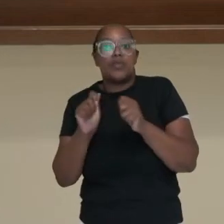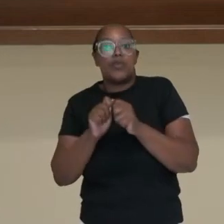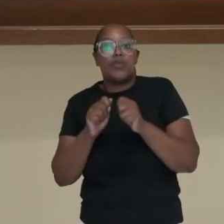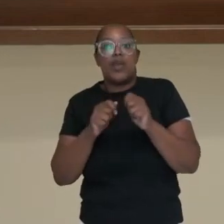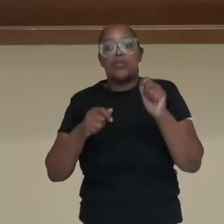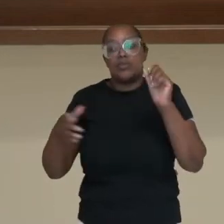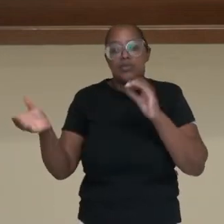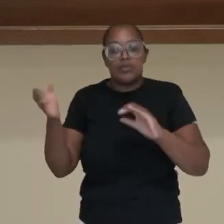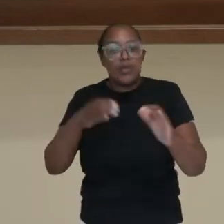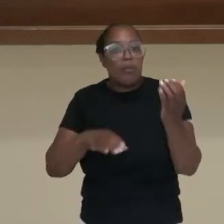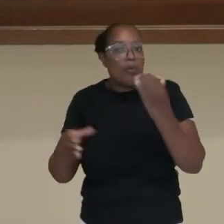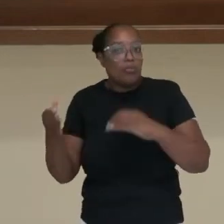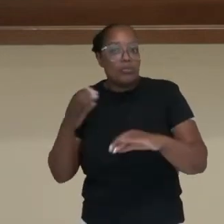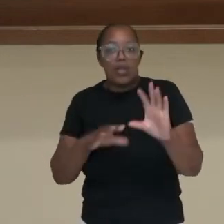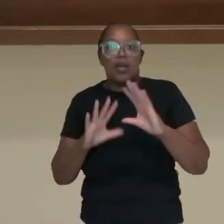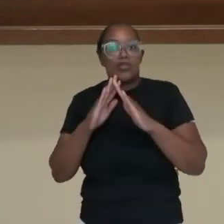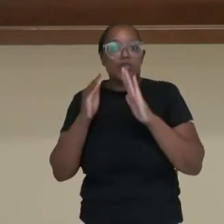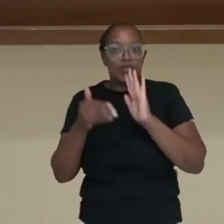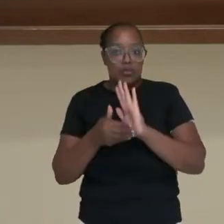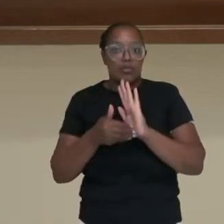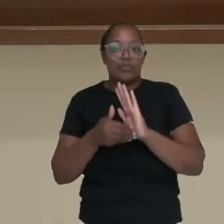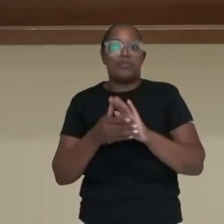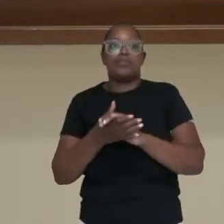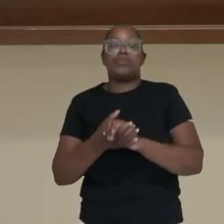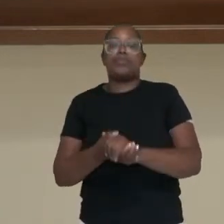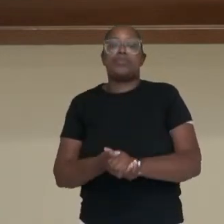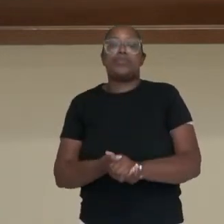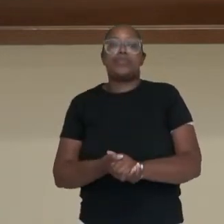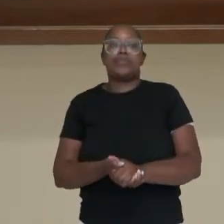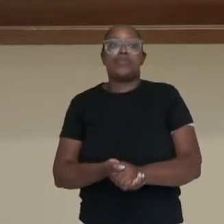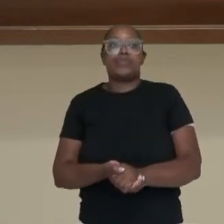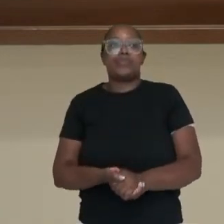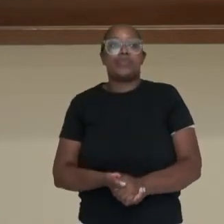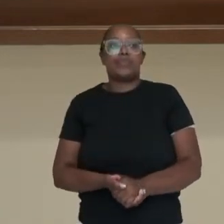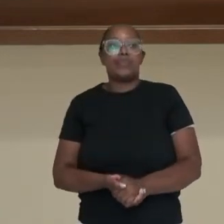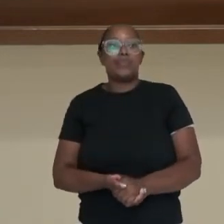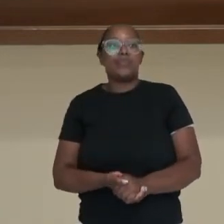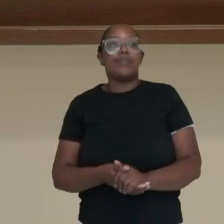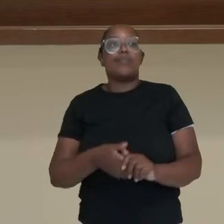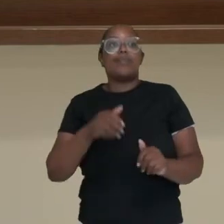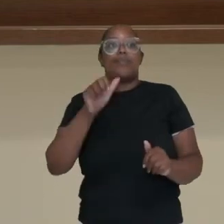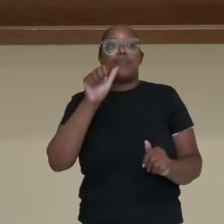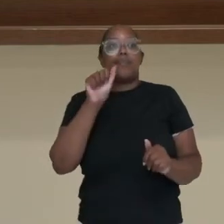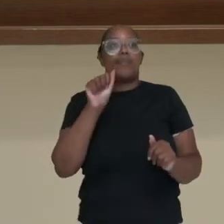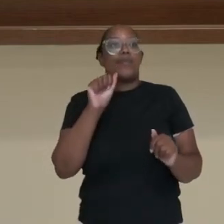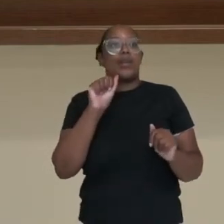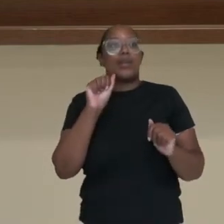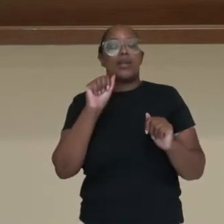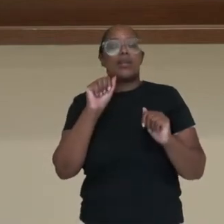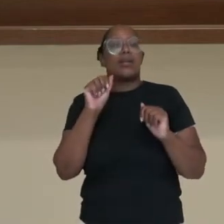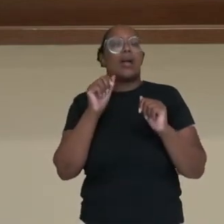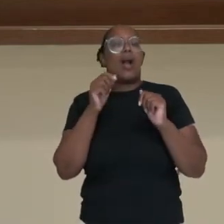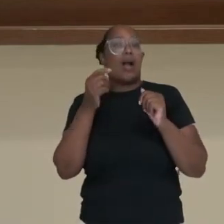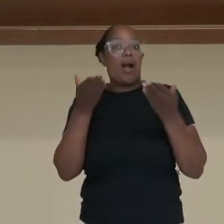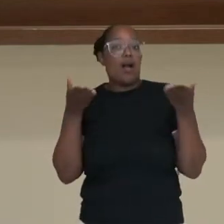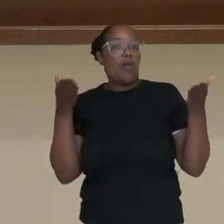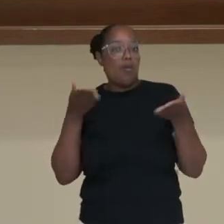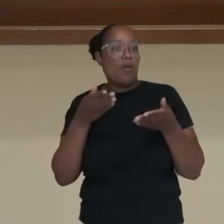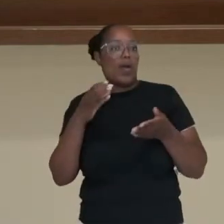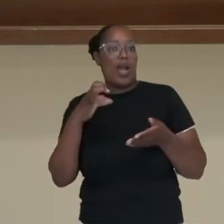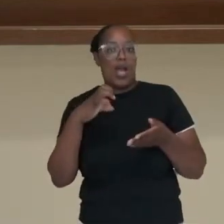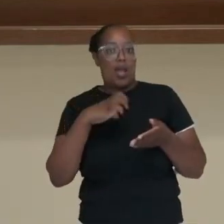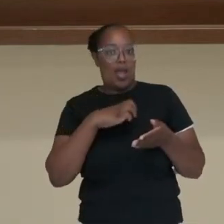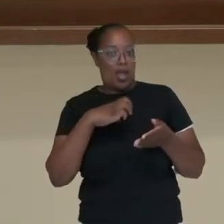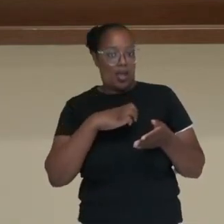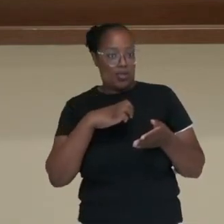sentar, é uma cadeira. Bom, E a relação entre ética e a